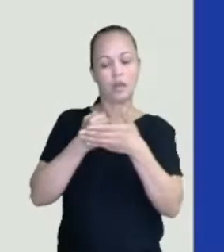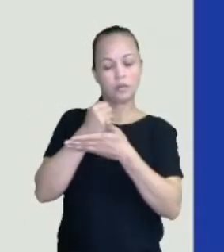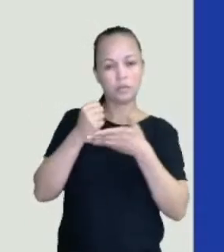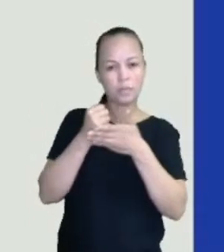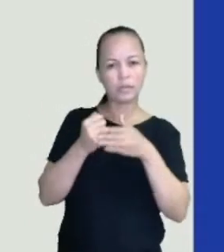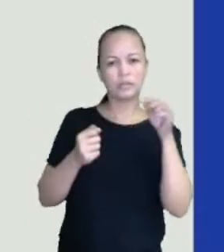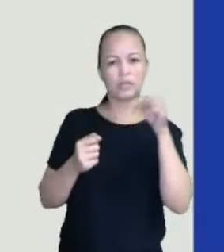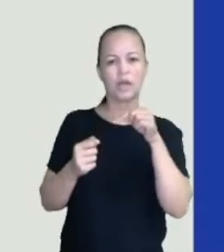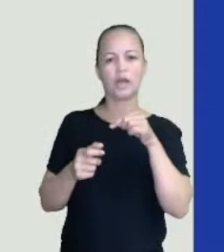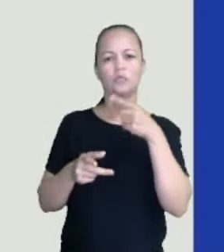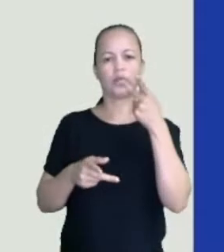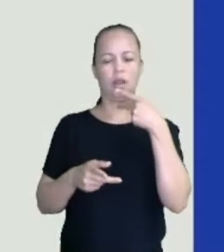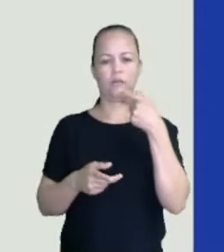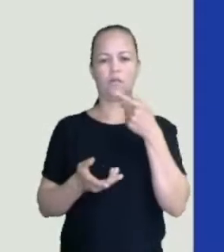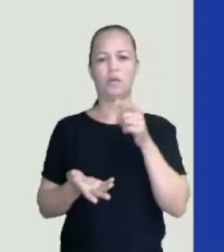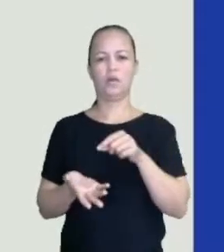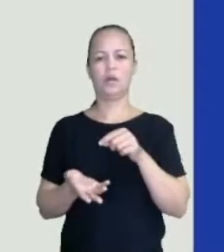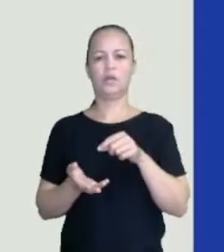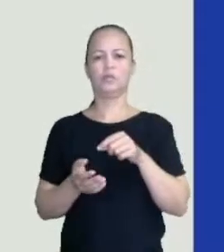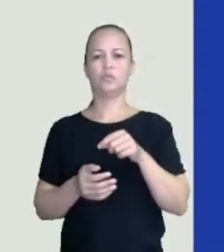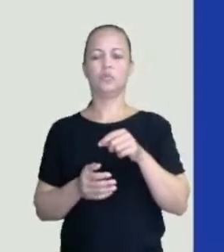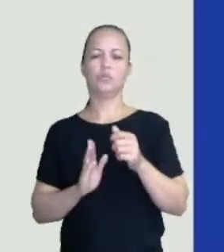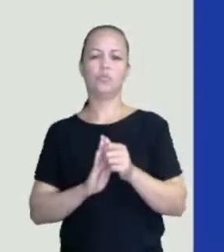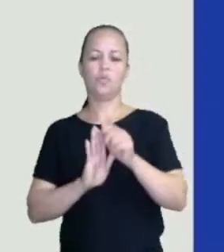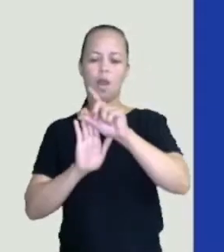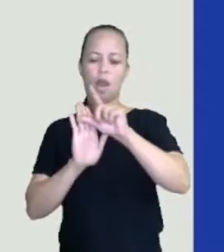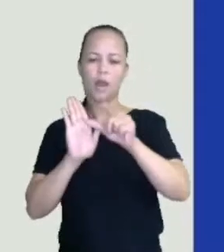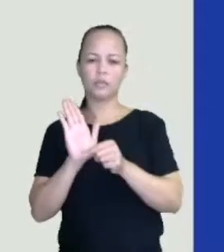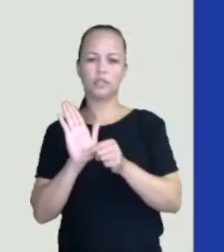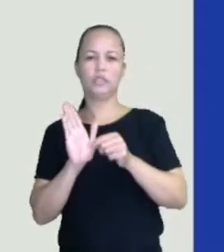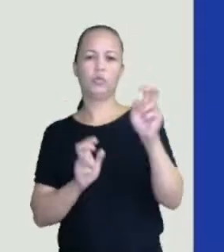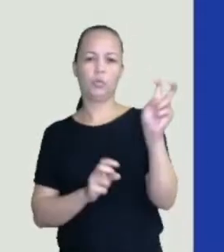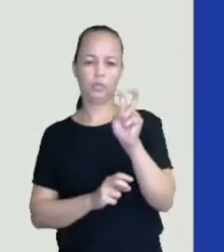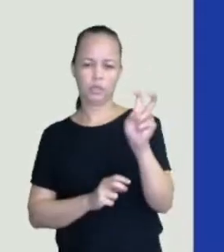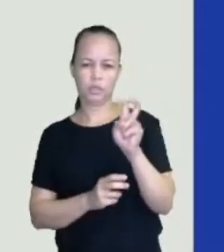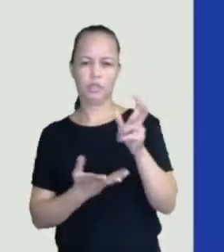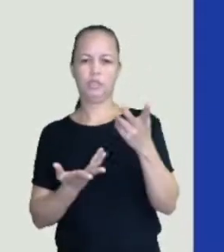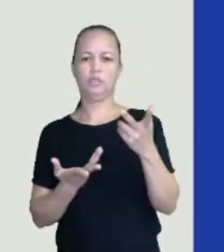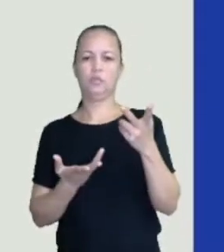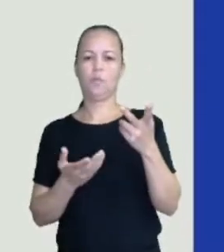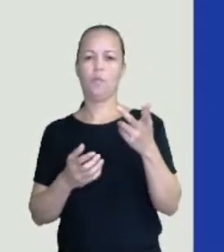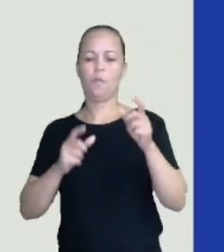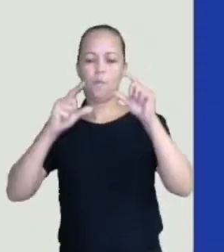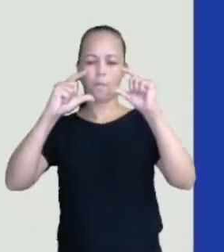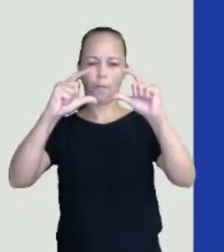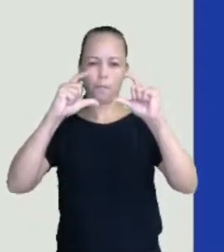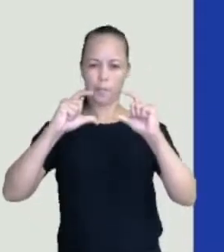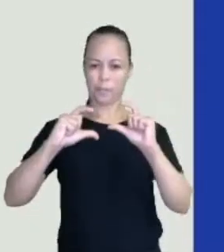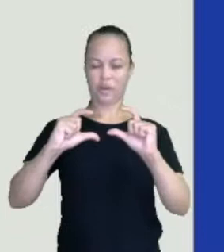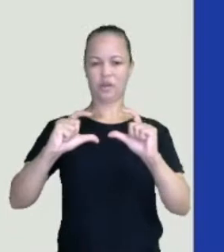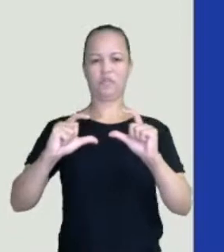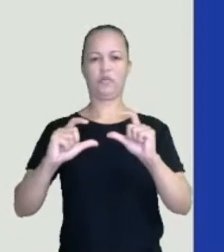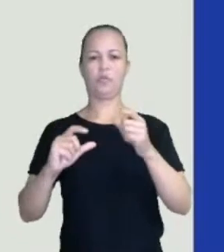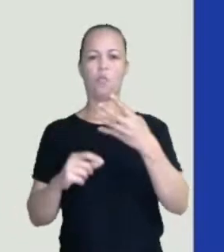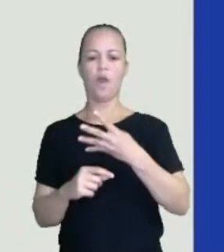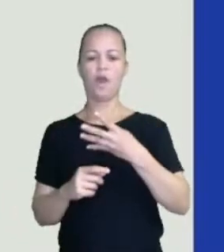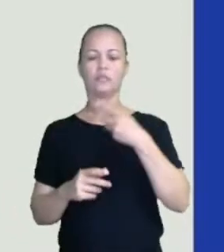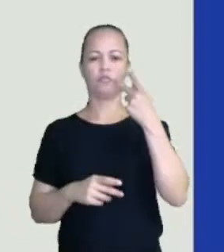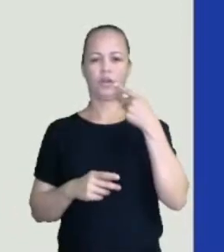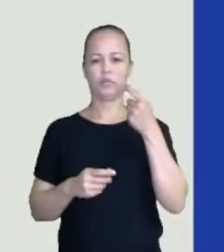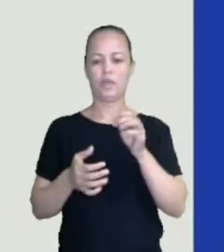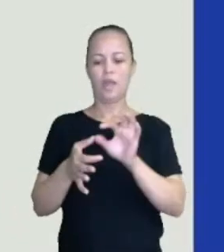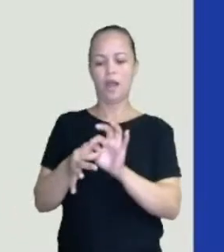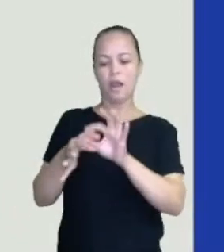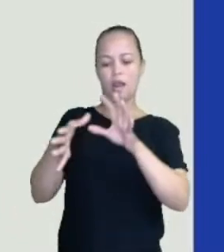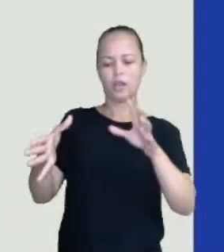nossa Constituição. O artigo 5º, parágrafo 4º, diz o seguinte: é livre a manifestação